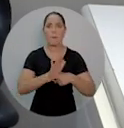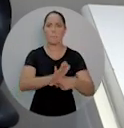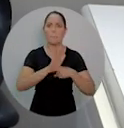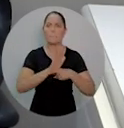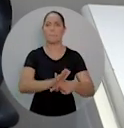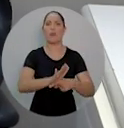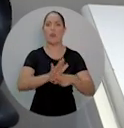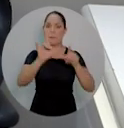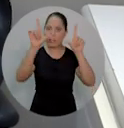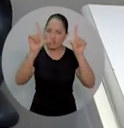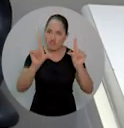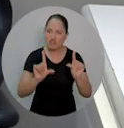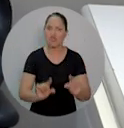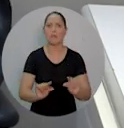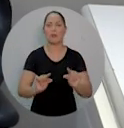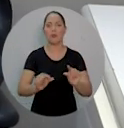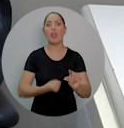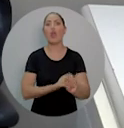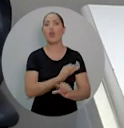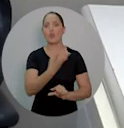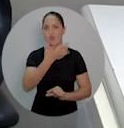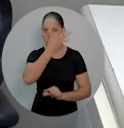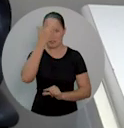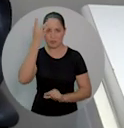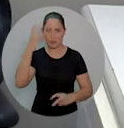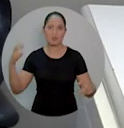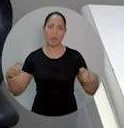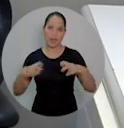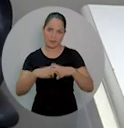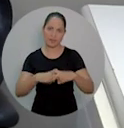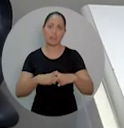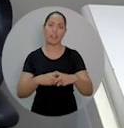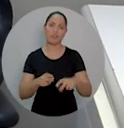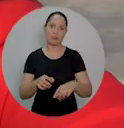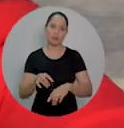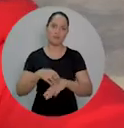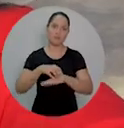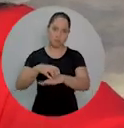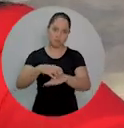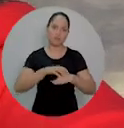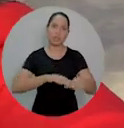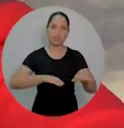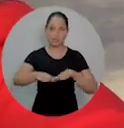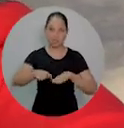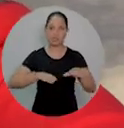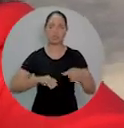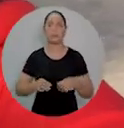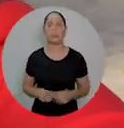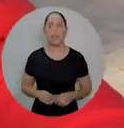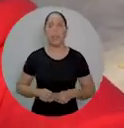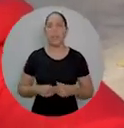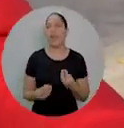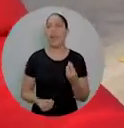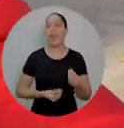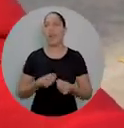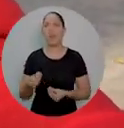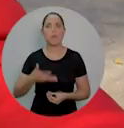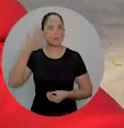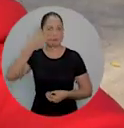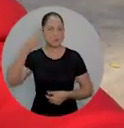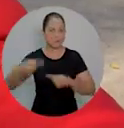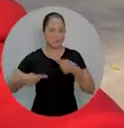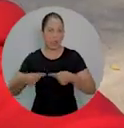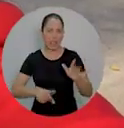justamente de reduzir o número de mortalidade no trânsito. Políticas públicas são tão importantes